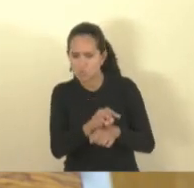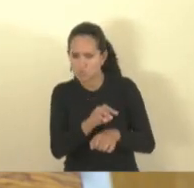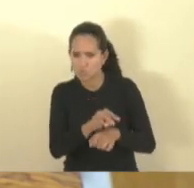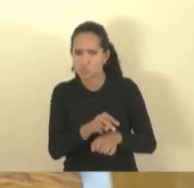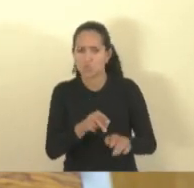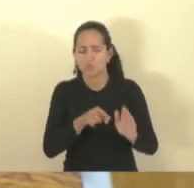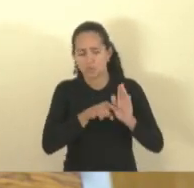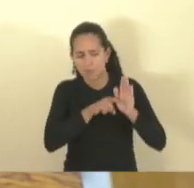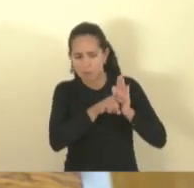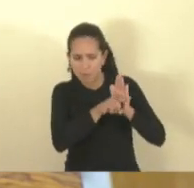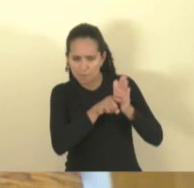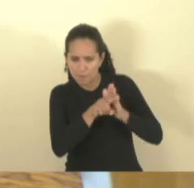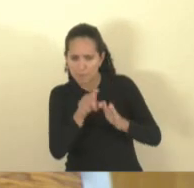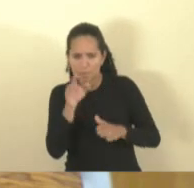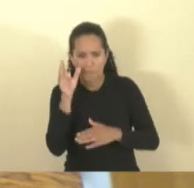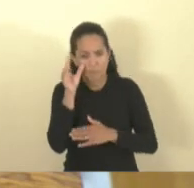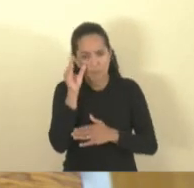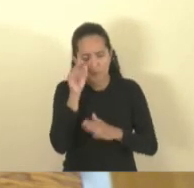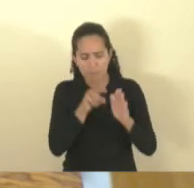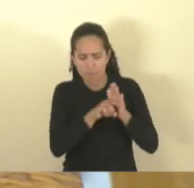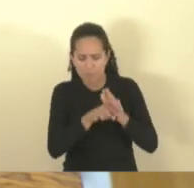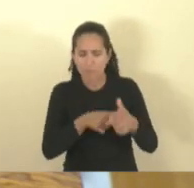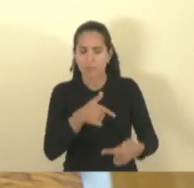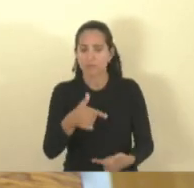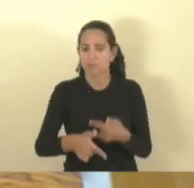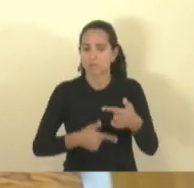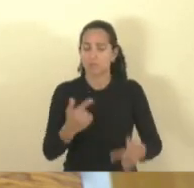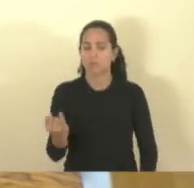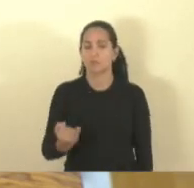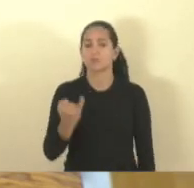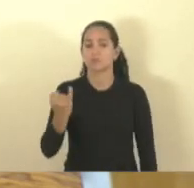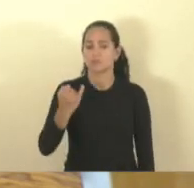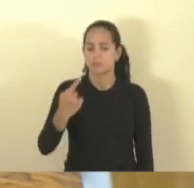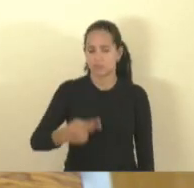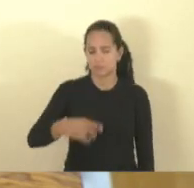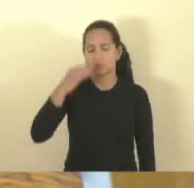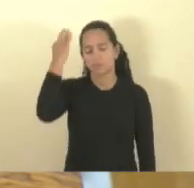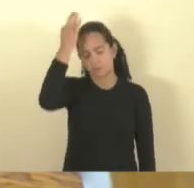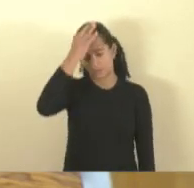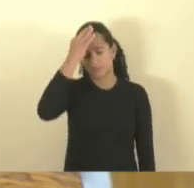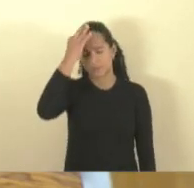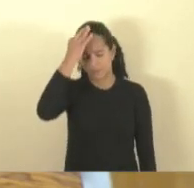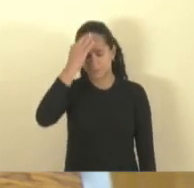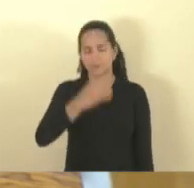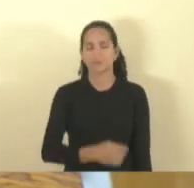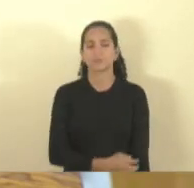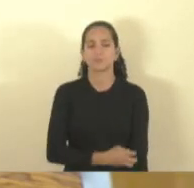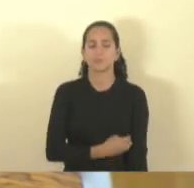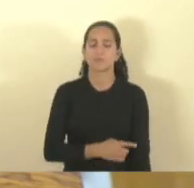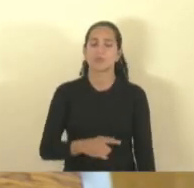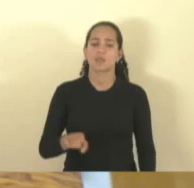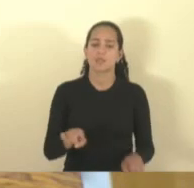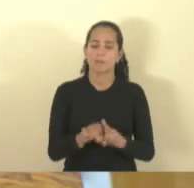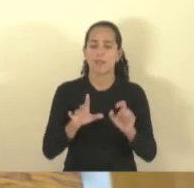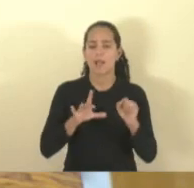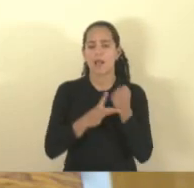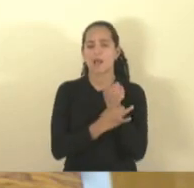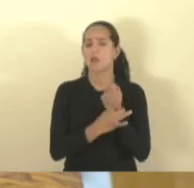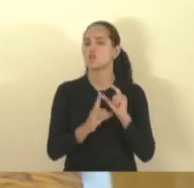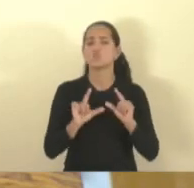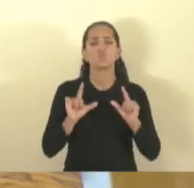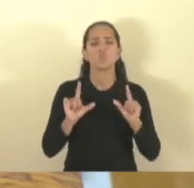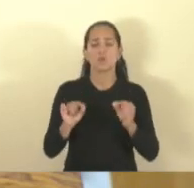os consultores do Tesouro têm feito um trabalho importantíssimo para o Estado e têm garantido recursos,